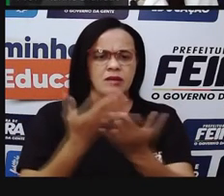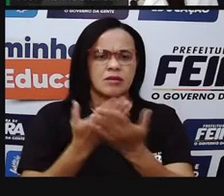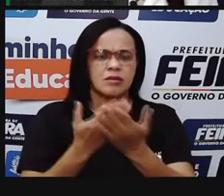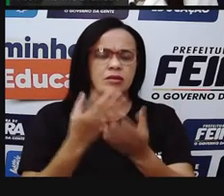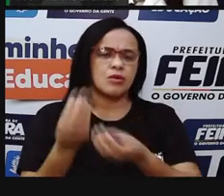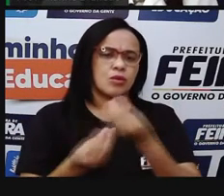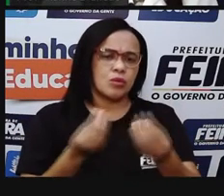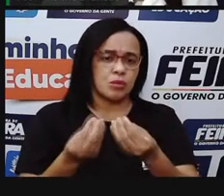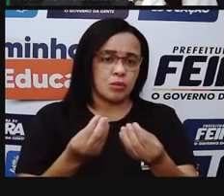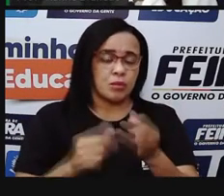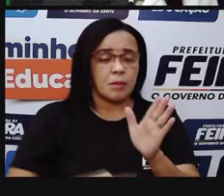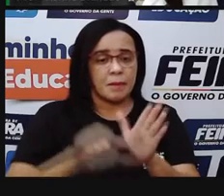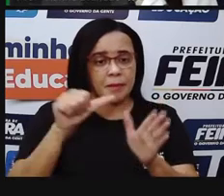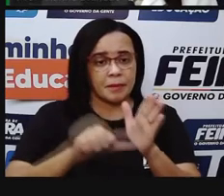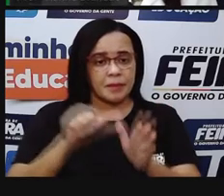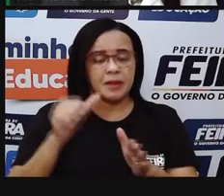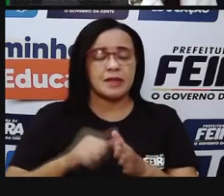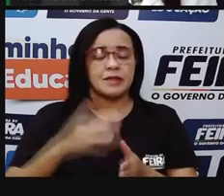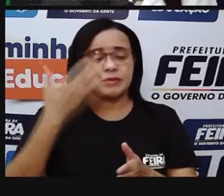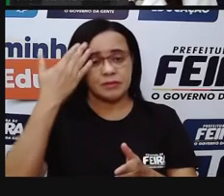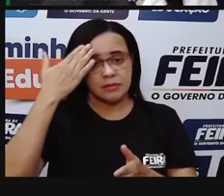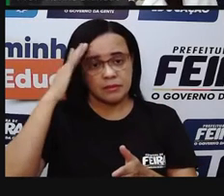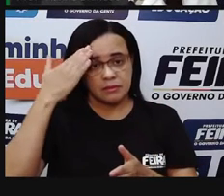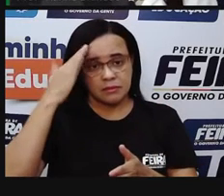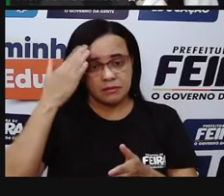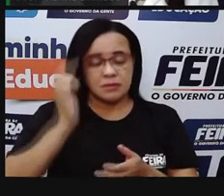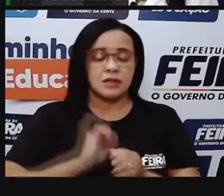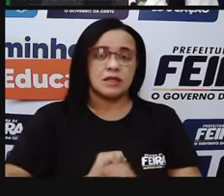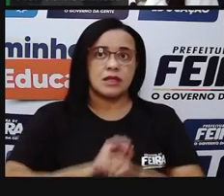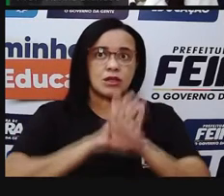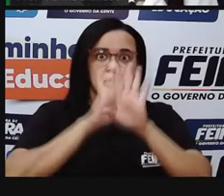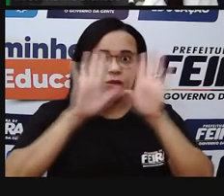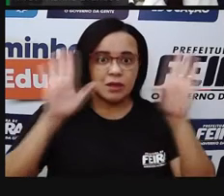seus diferentes níveis genéticos, intraespecíficos,